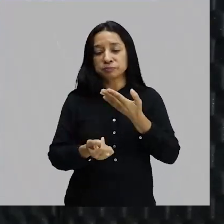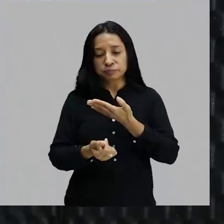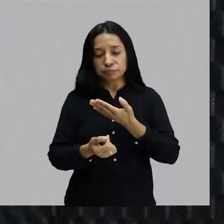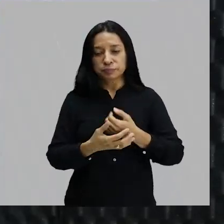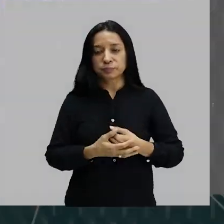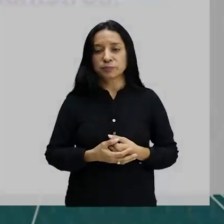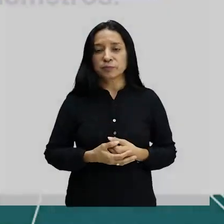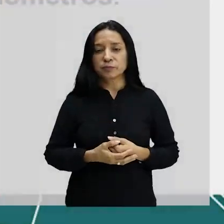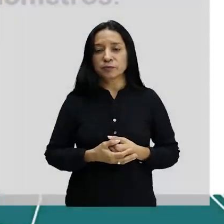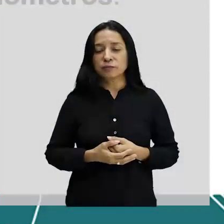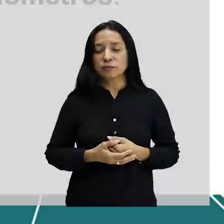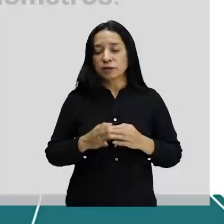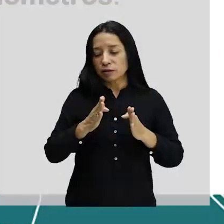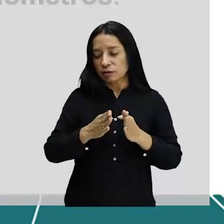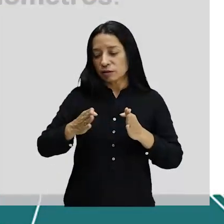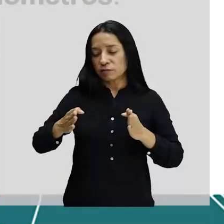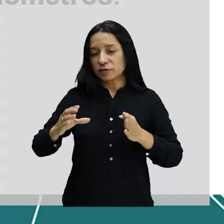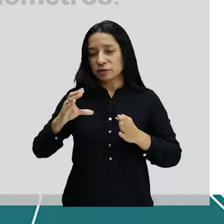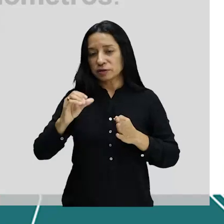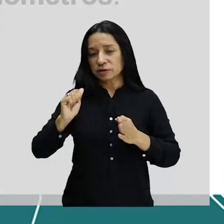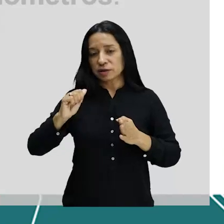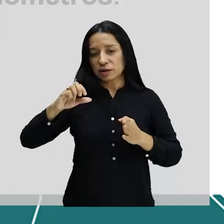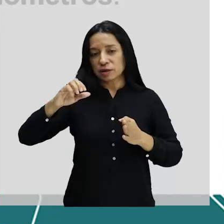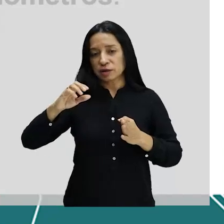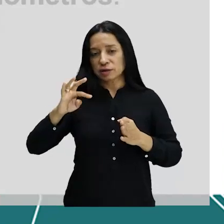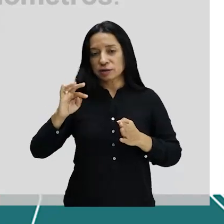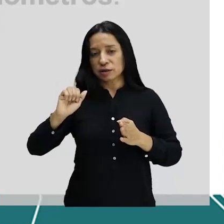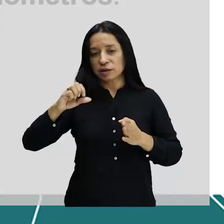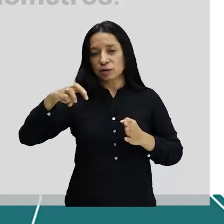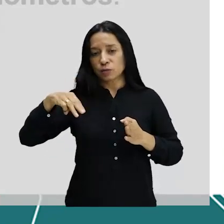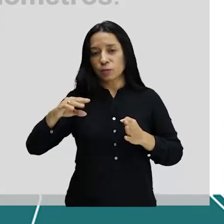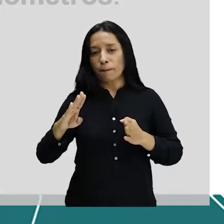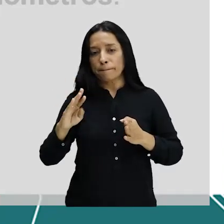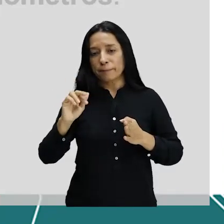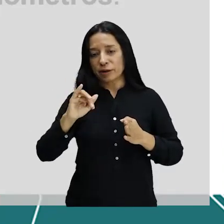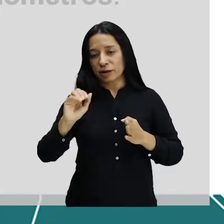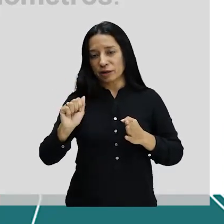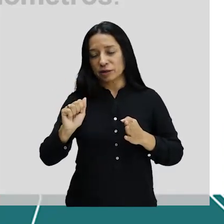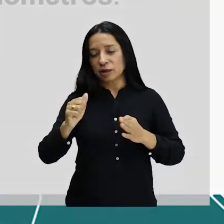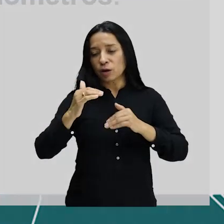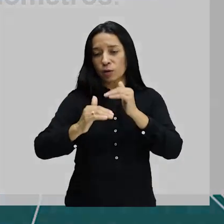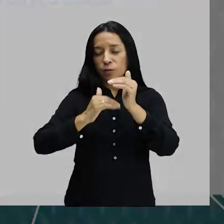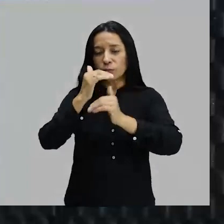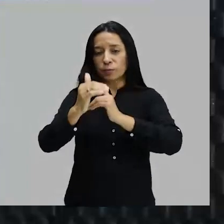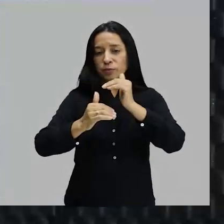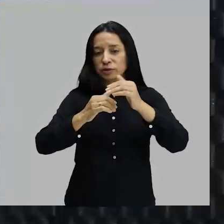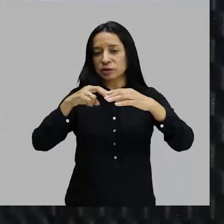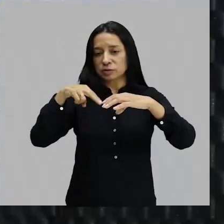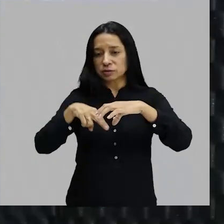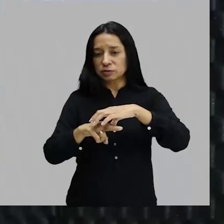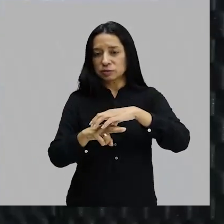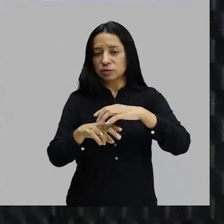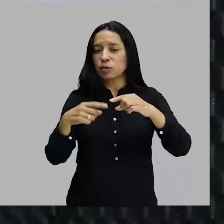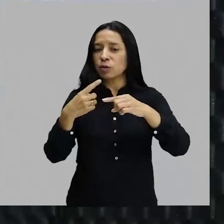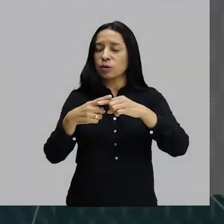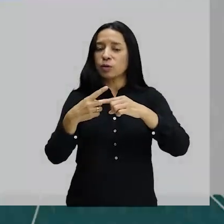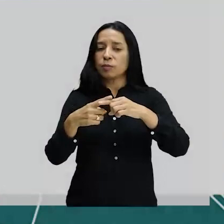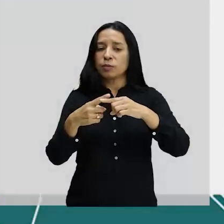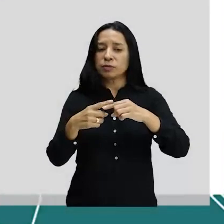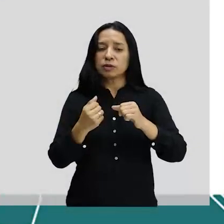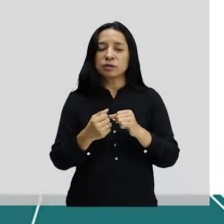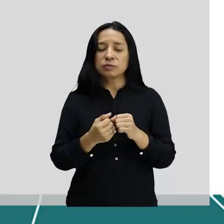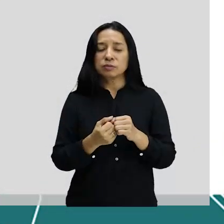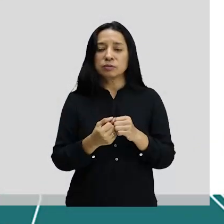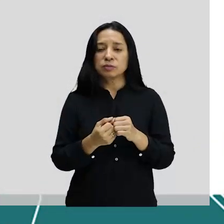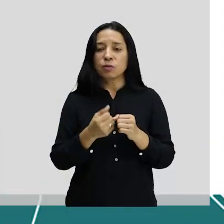certo? Então, essa fase catacumbária, ela é um processo de sepultamento e ela vai evoluindo. Por quê? Porque Teodósio, que eu já havia falado para